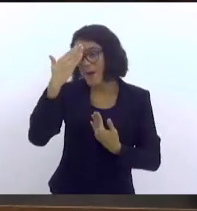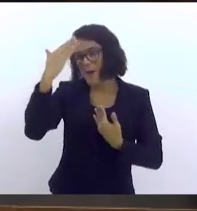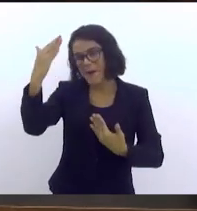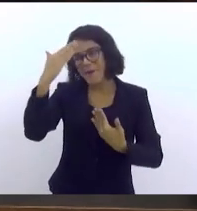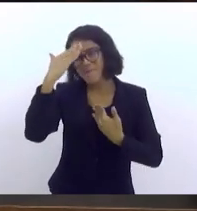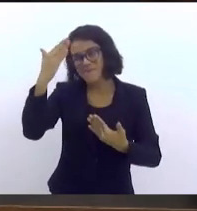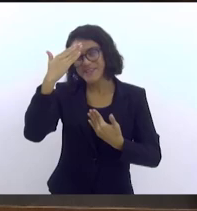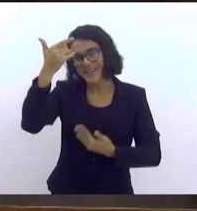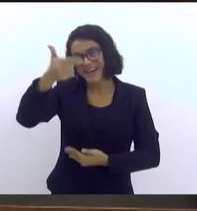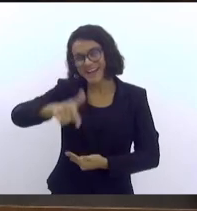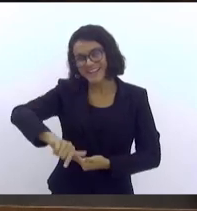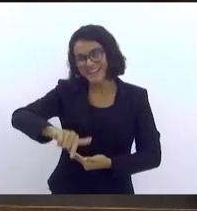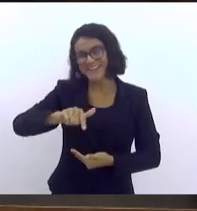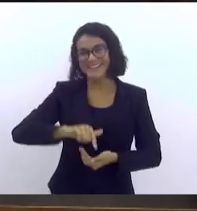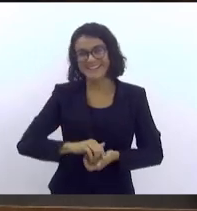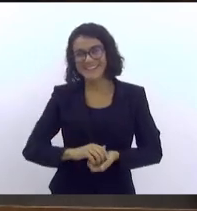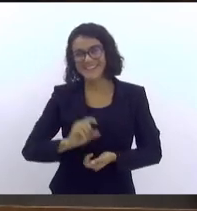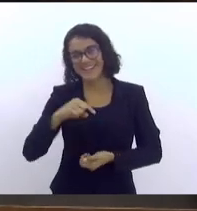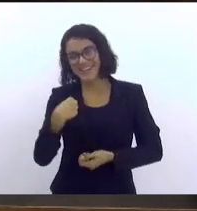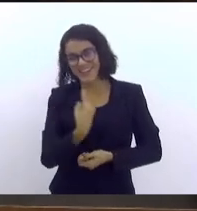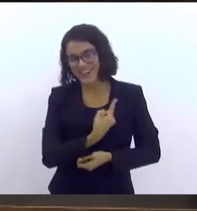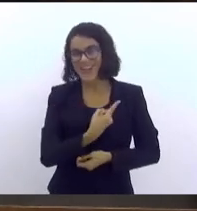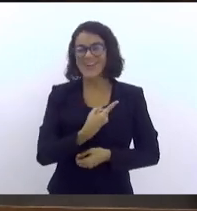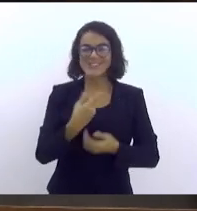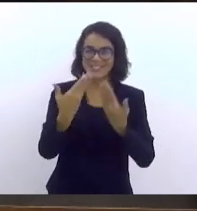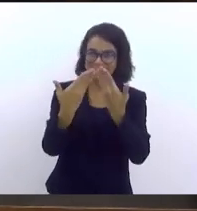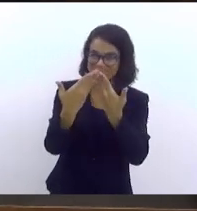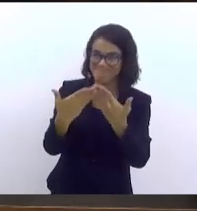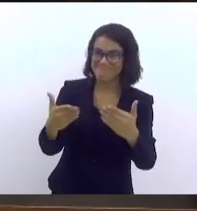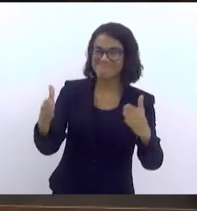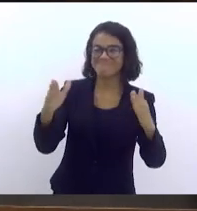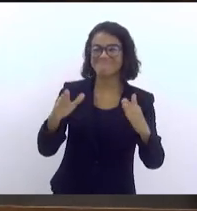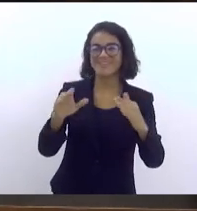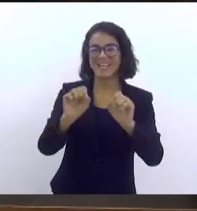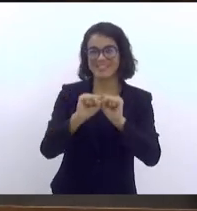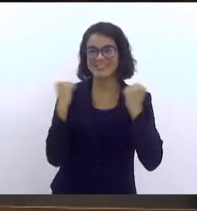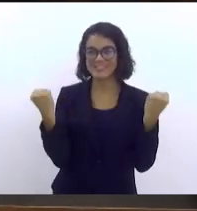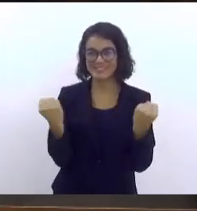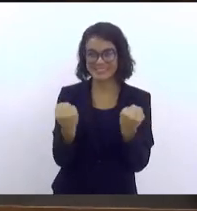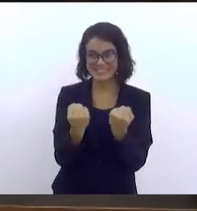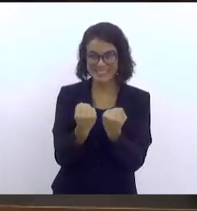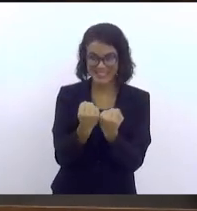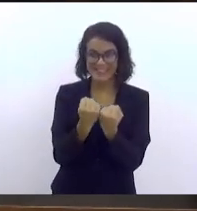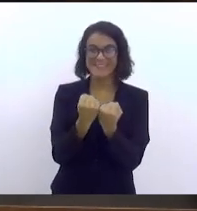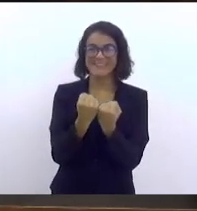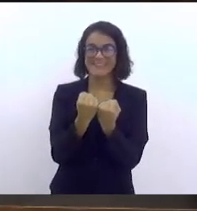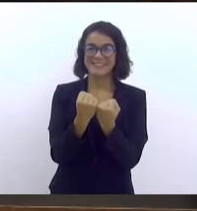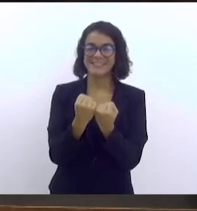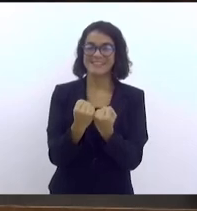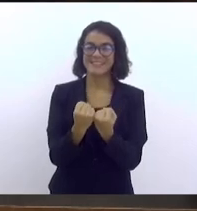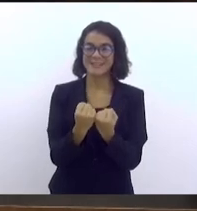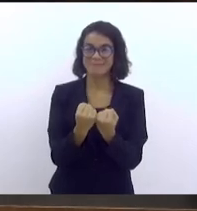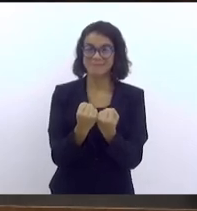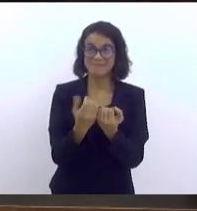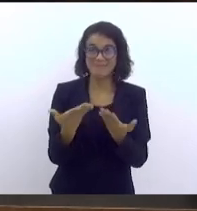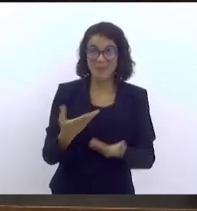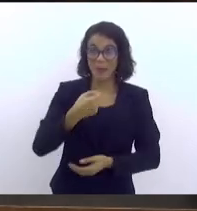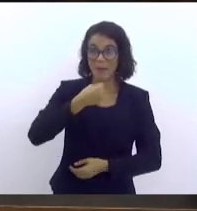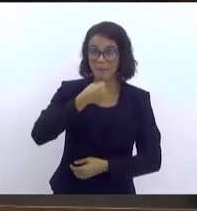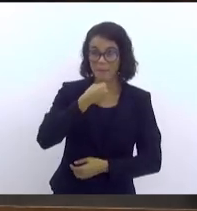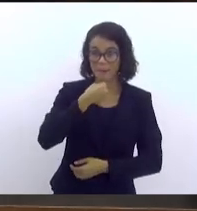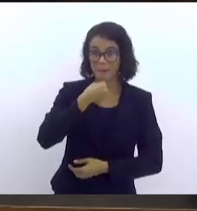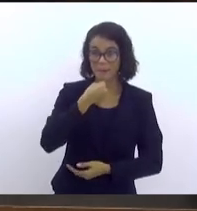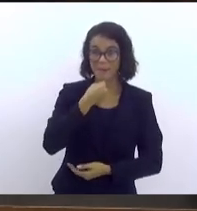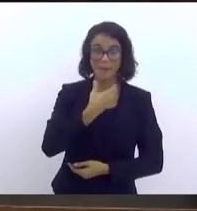Mais uma vez nós estamos dando aqui a abertura desse seminário vou passar a palavra